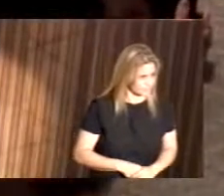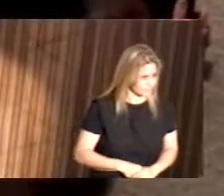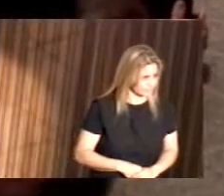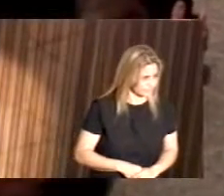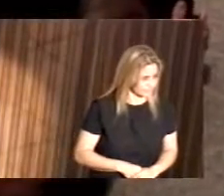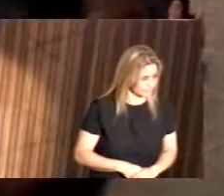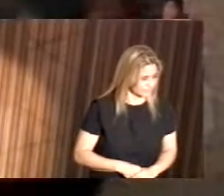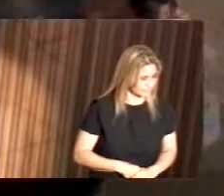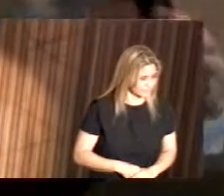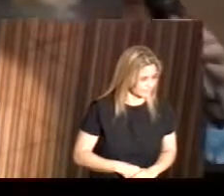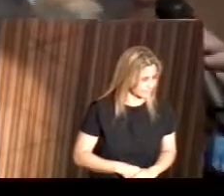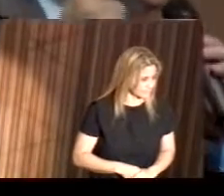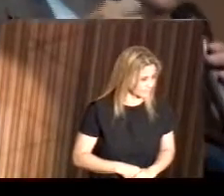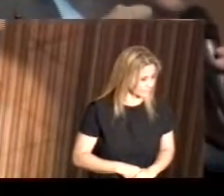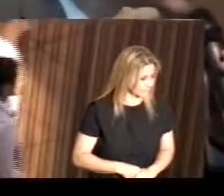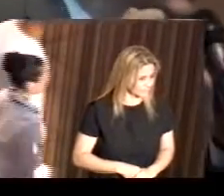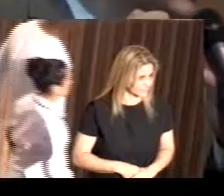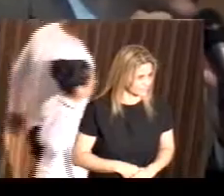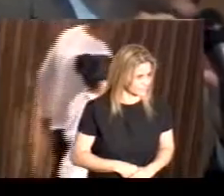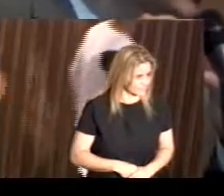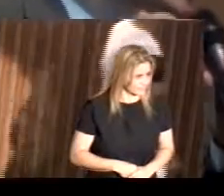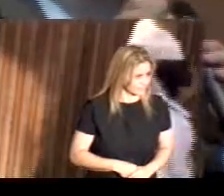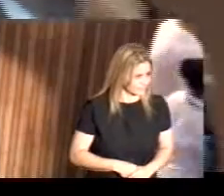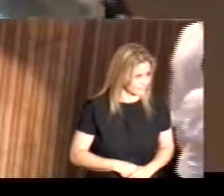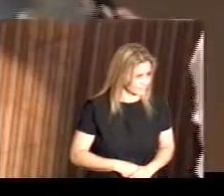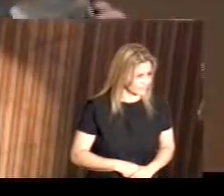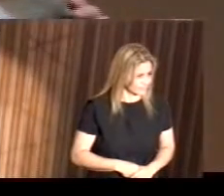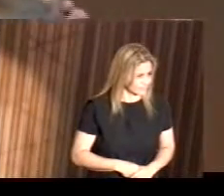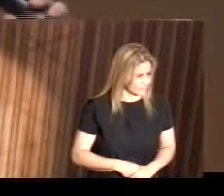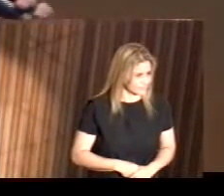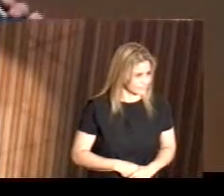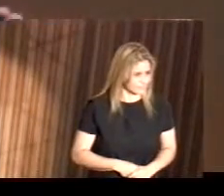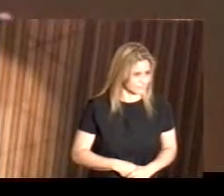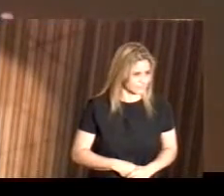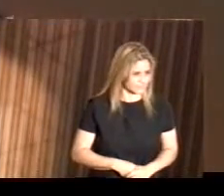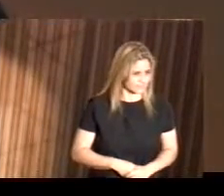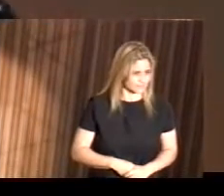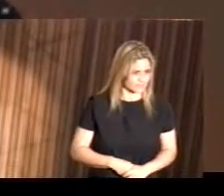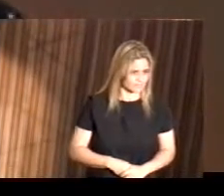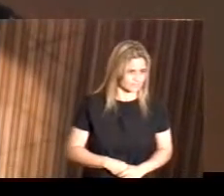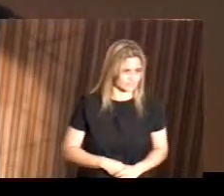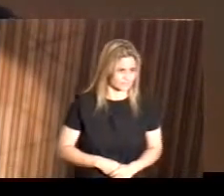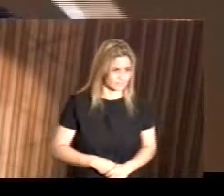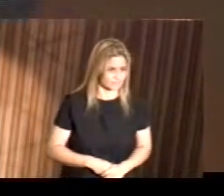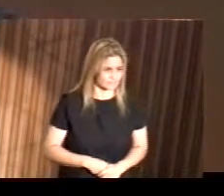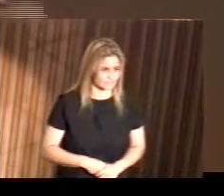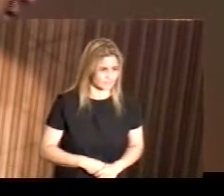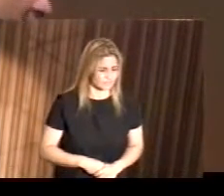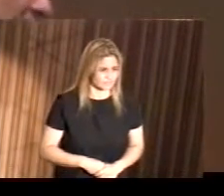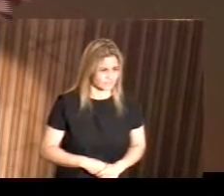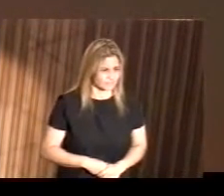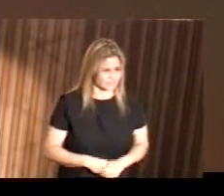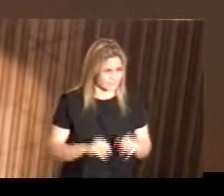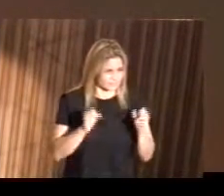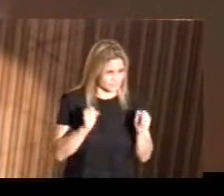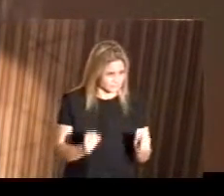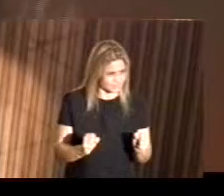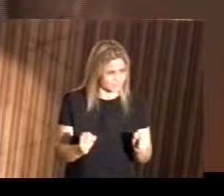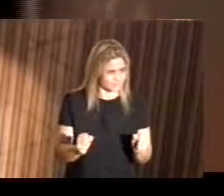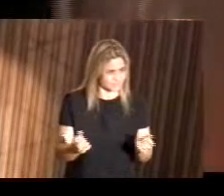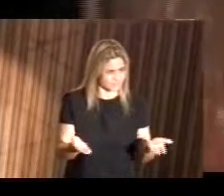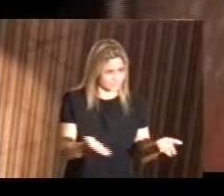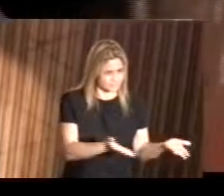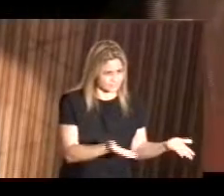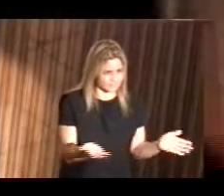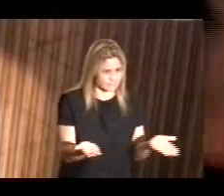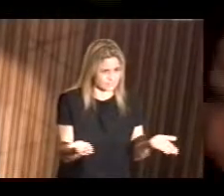na contramão dos processos de hoje. Vão te chamar de tudo quanto é nome.